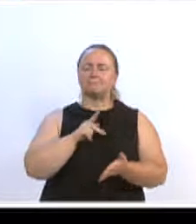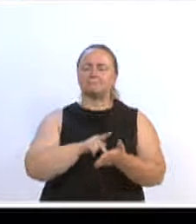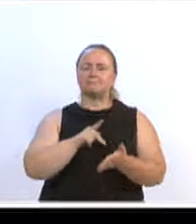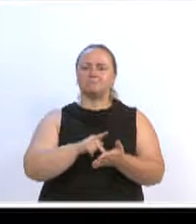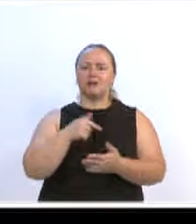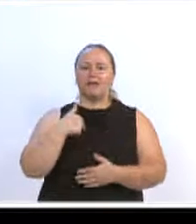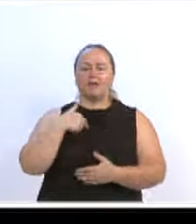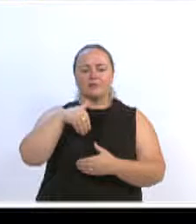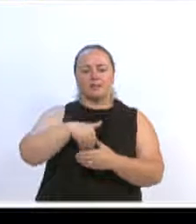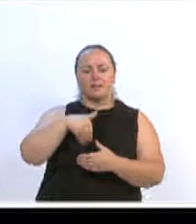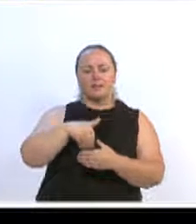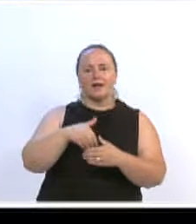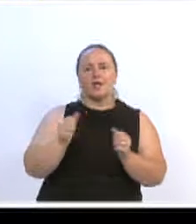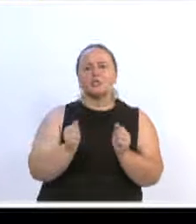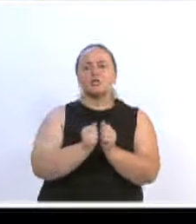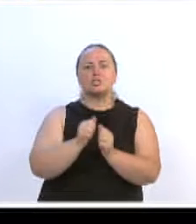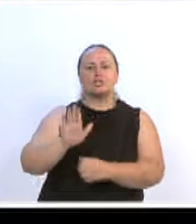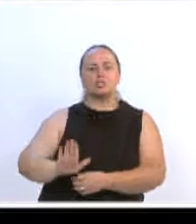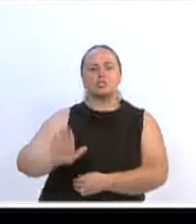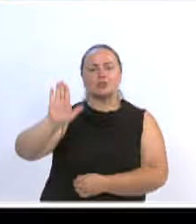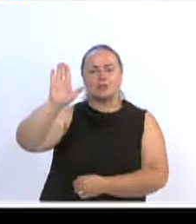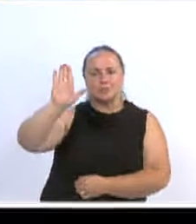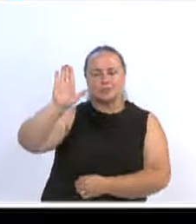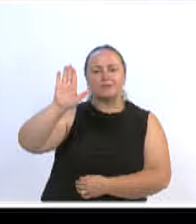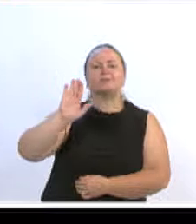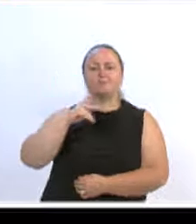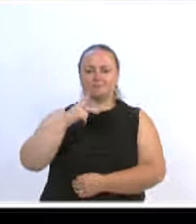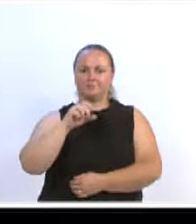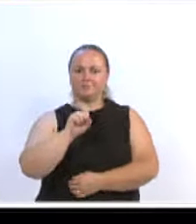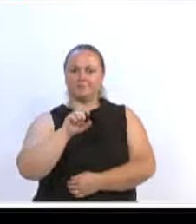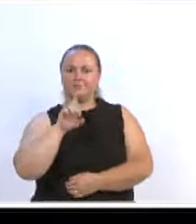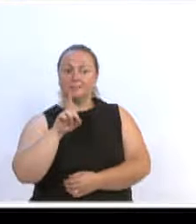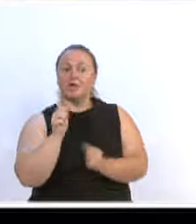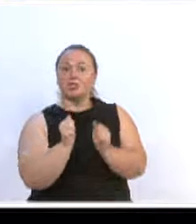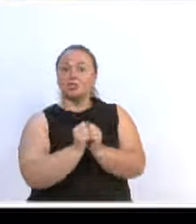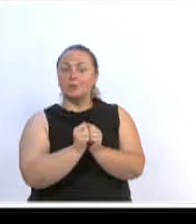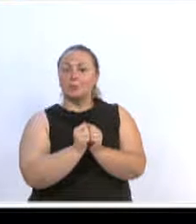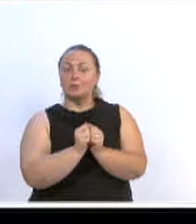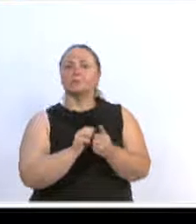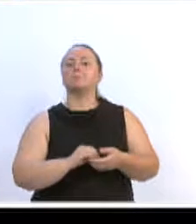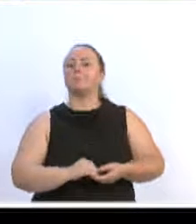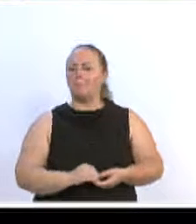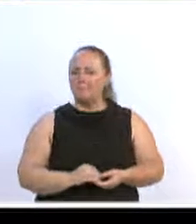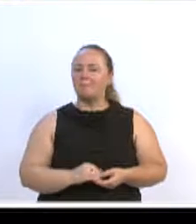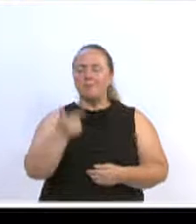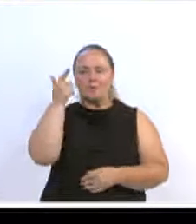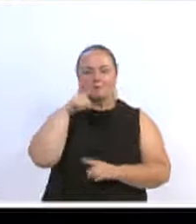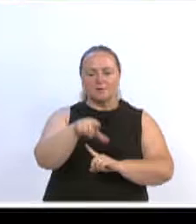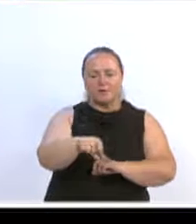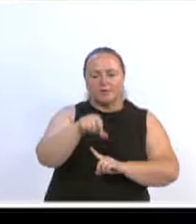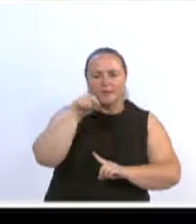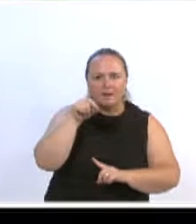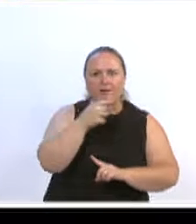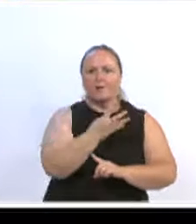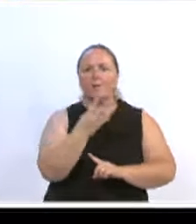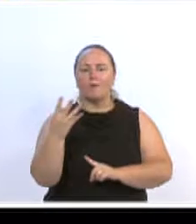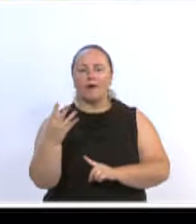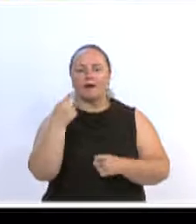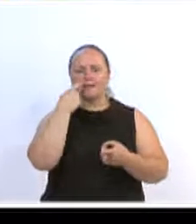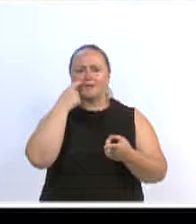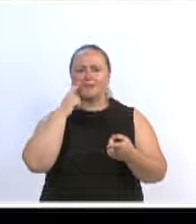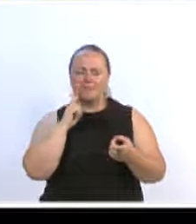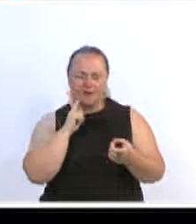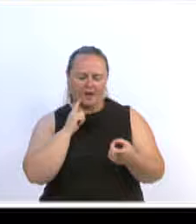candidato várias vezes com ele candidato do psd com ele ao elegermos 4 vereador o fábio filho mário